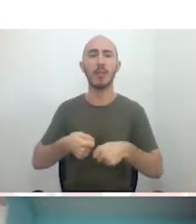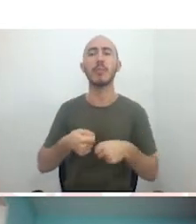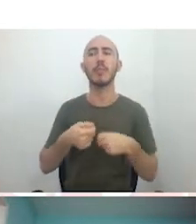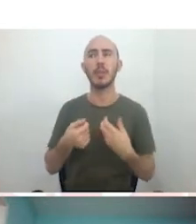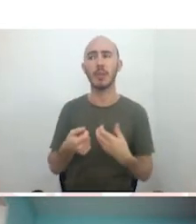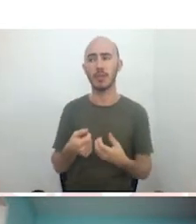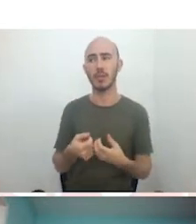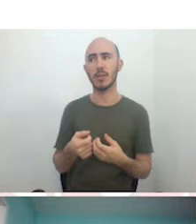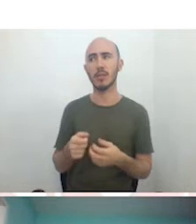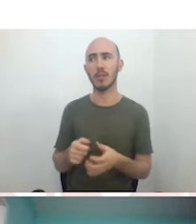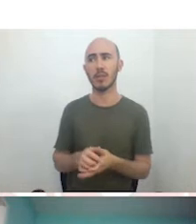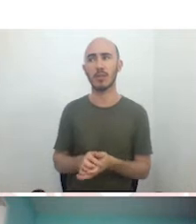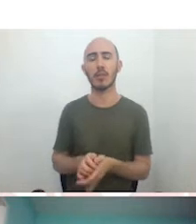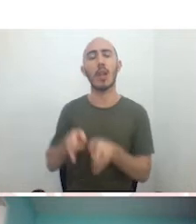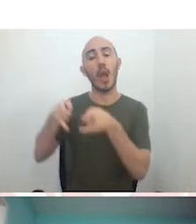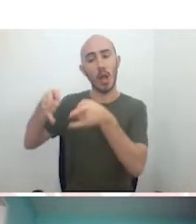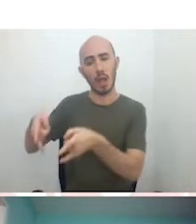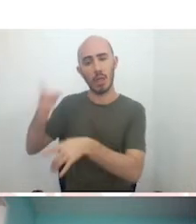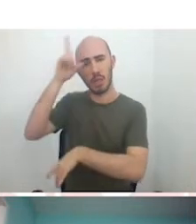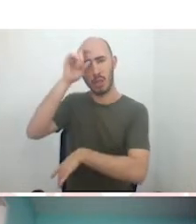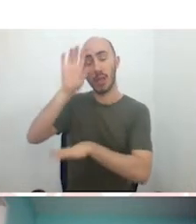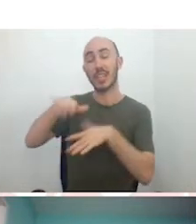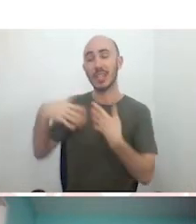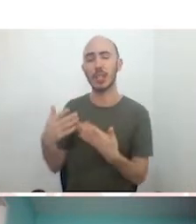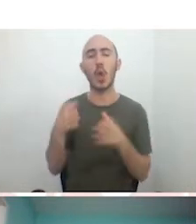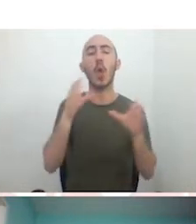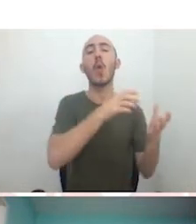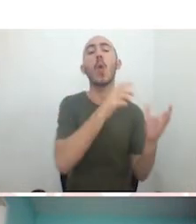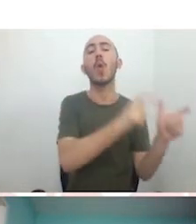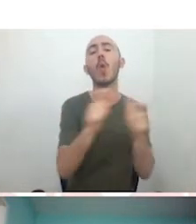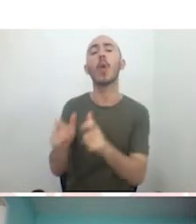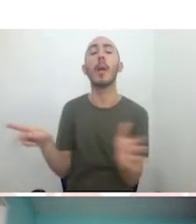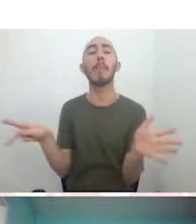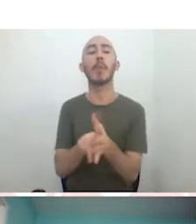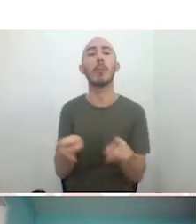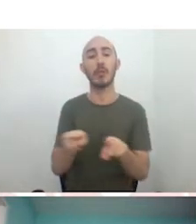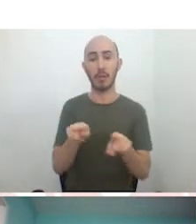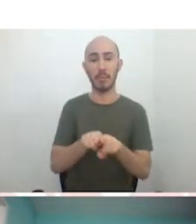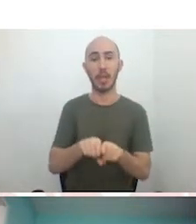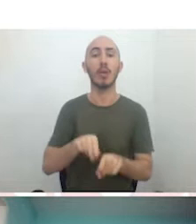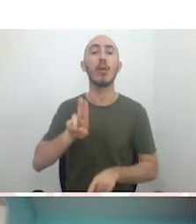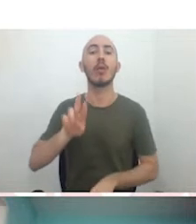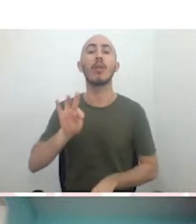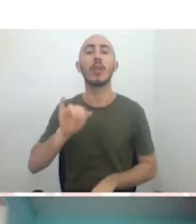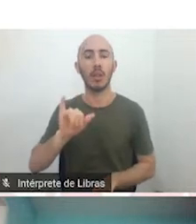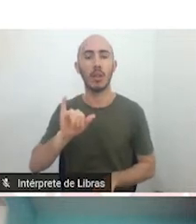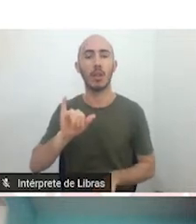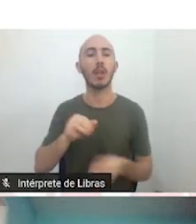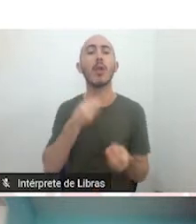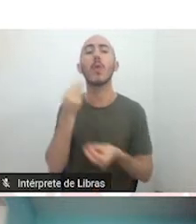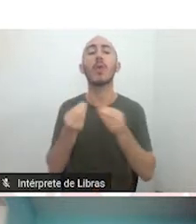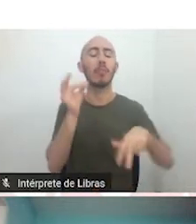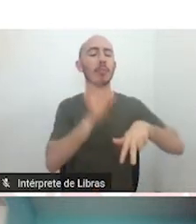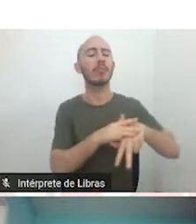para isolamento domiciliar, que paciente vai para a ala, que paciente vai para a UTI. Definir também qual tipo de paciente ele vai